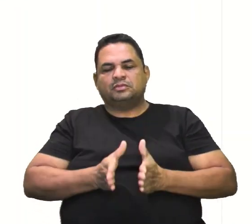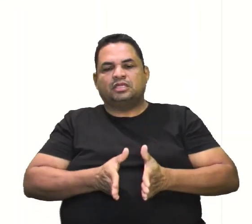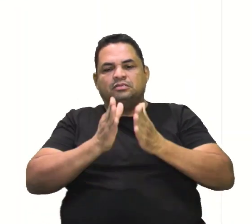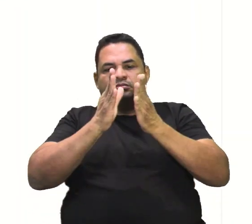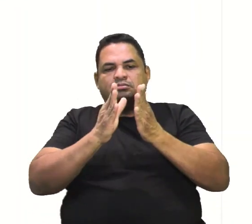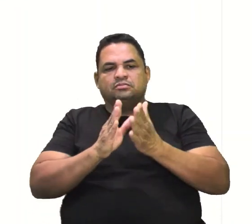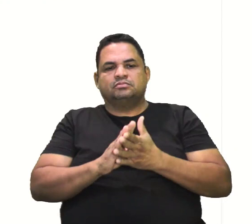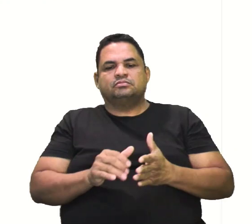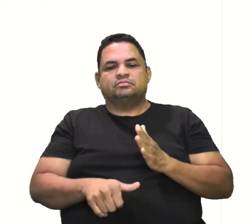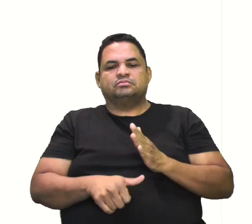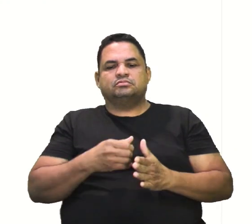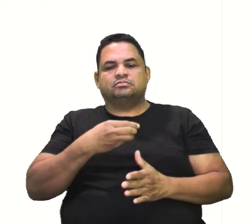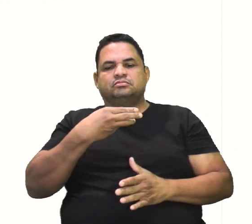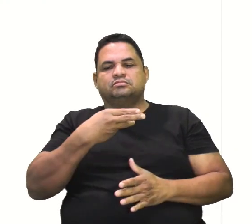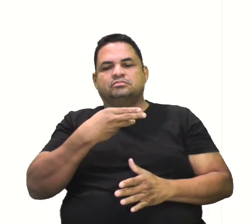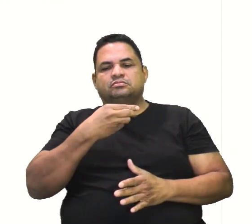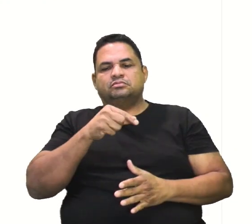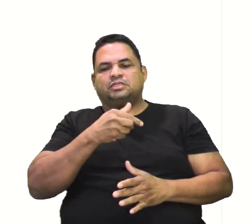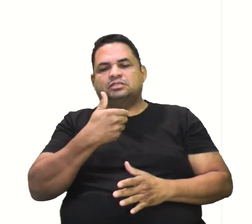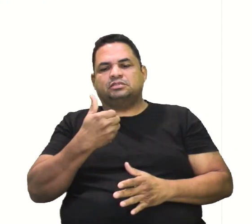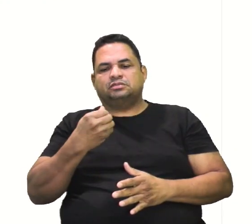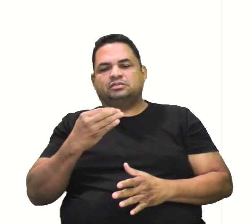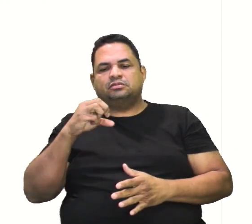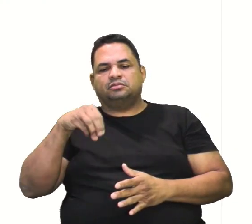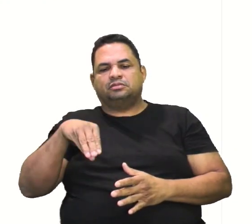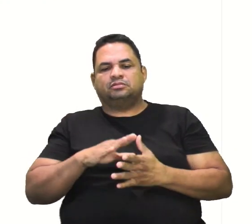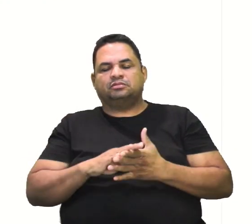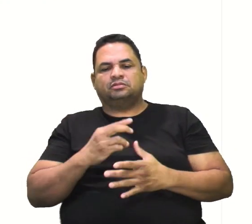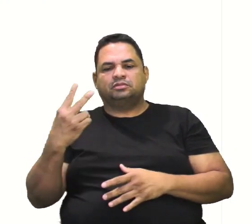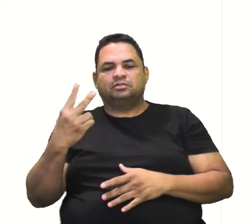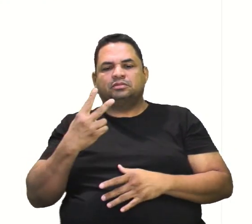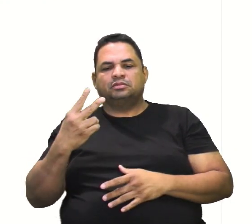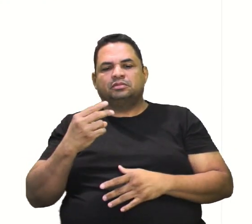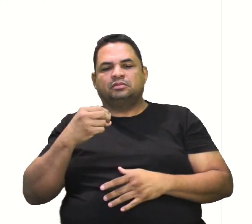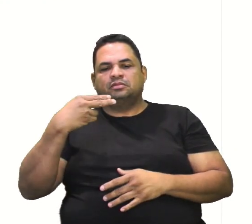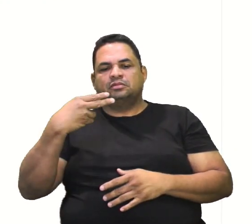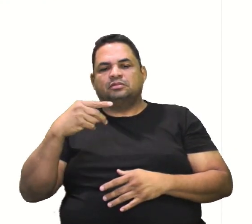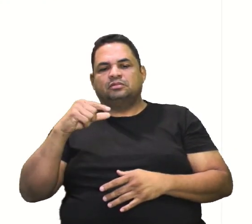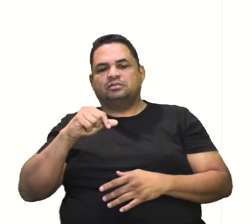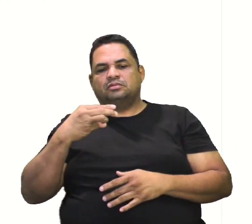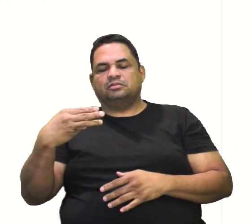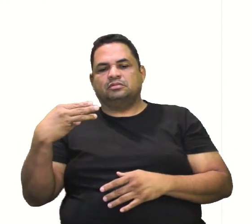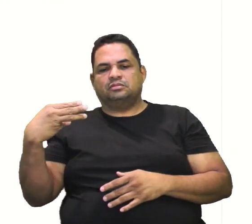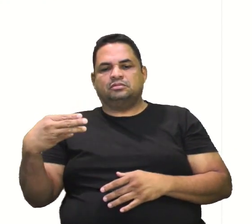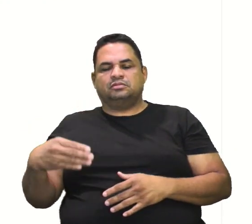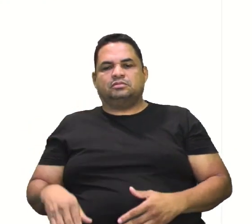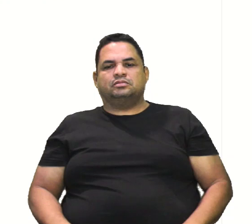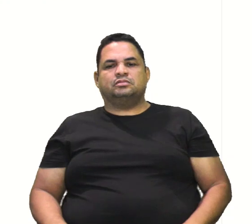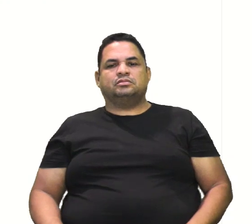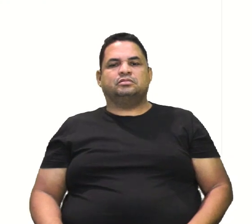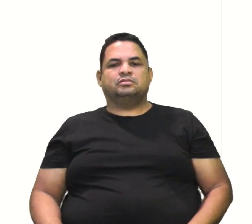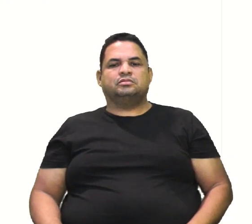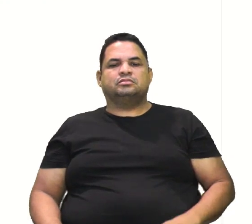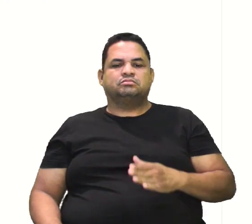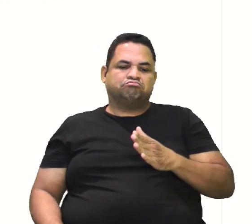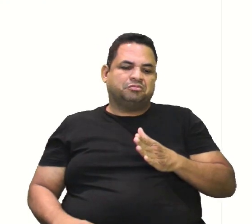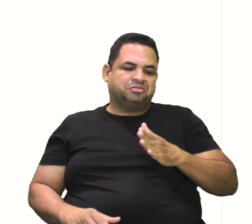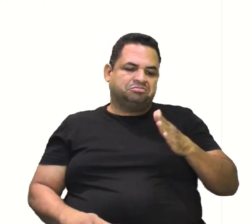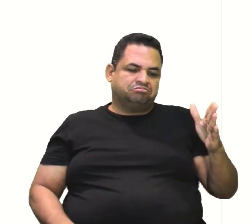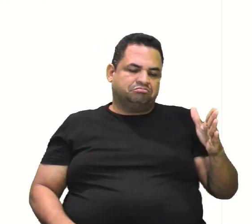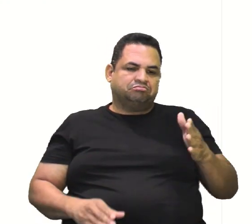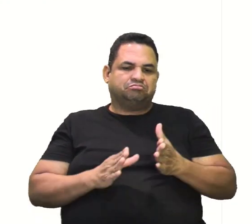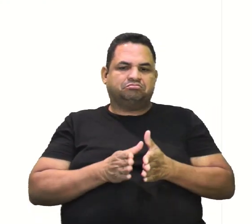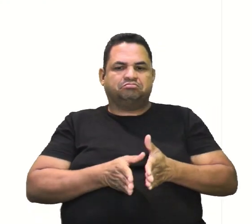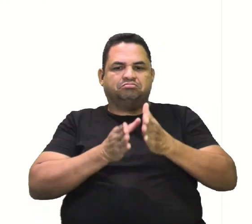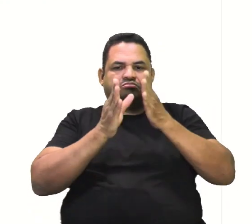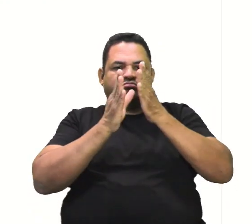seja, a primeira a 13,60 metros de altura e a segunda a 2,33. Do outro lado a mesma coisa,